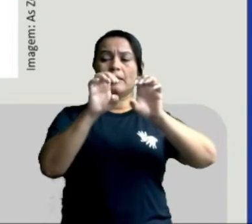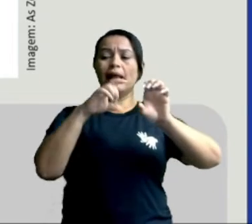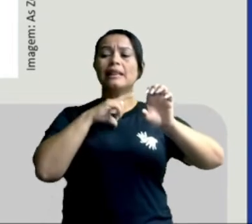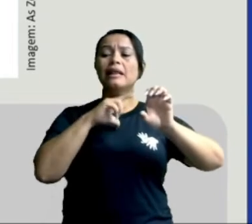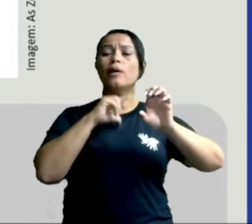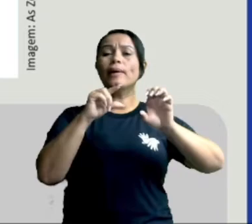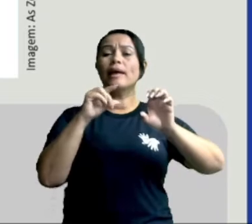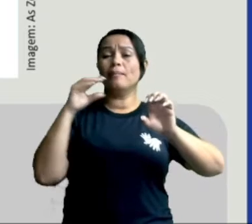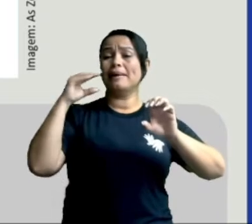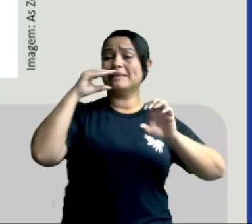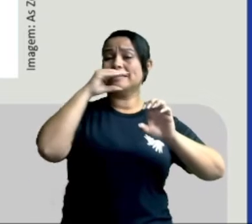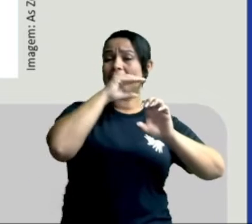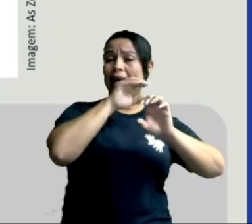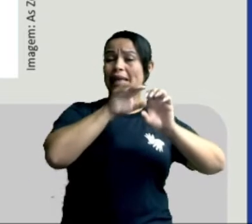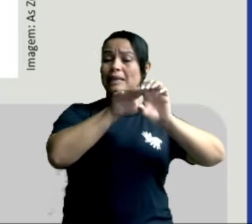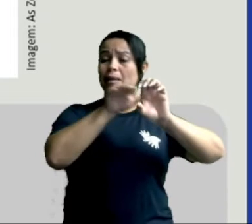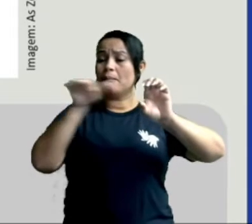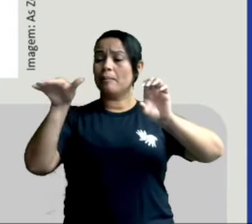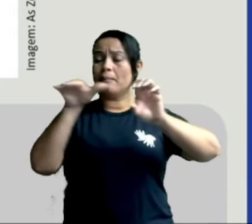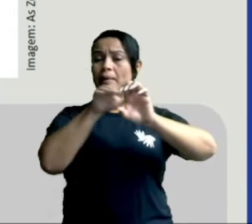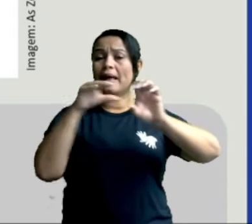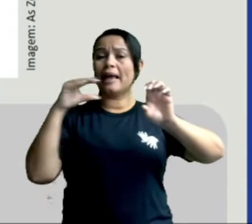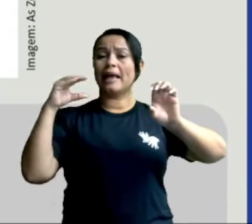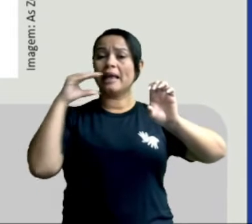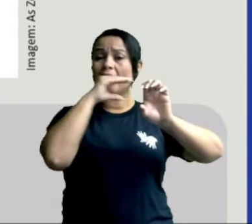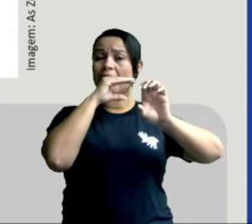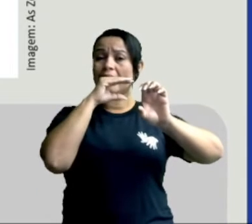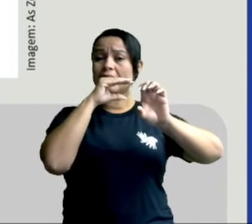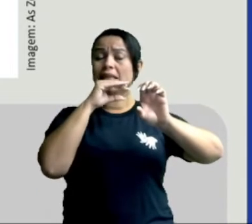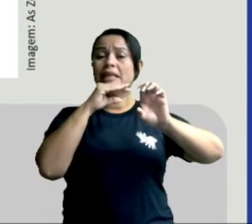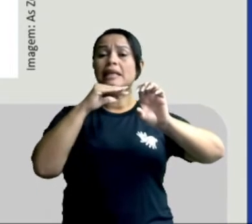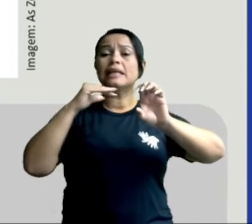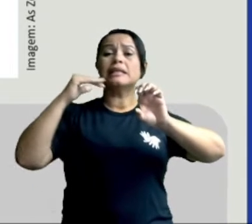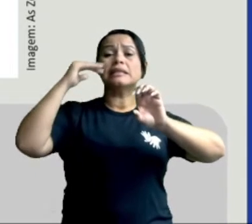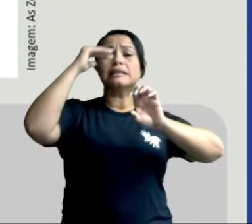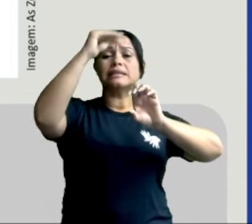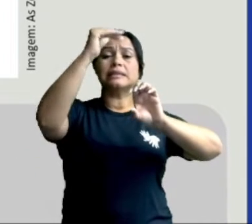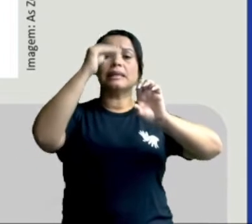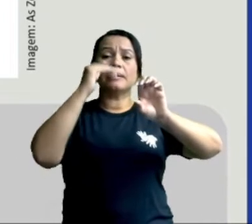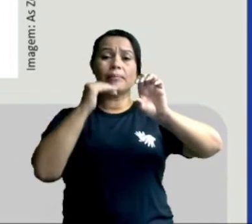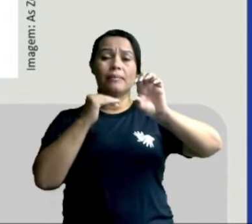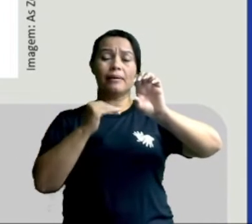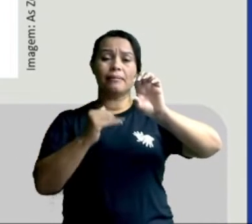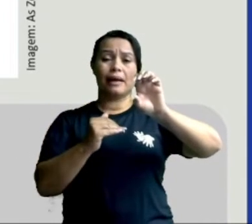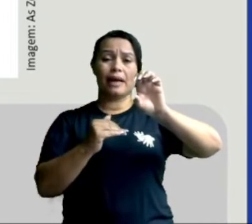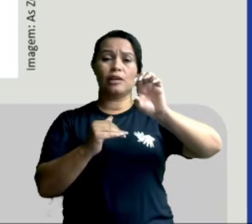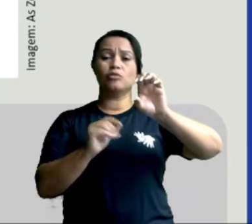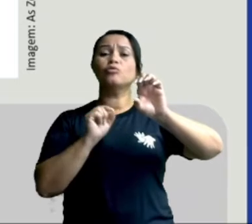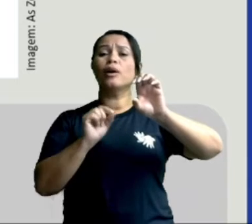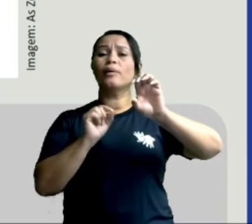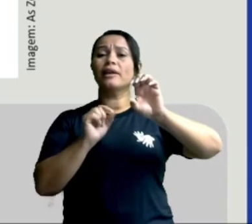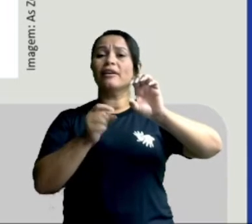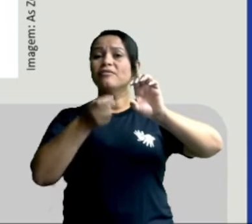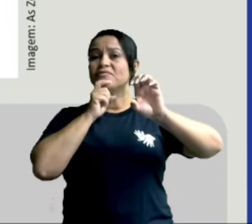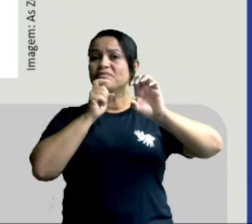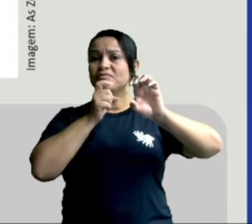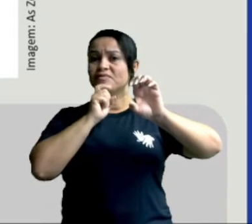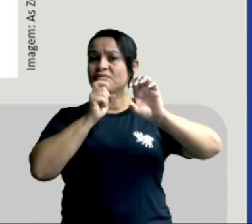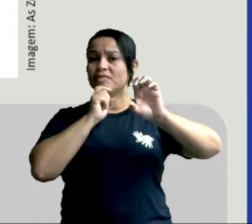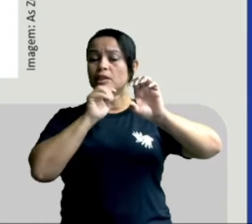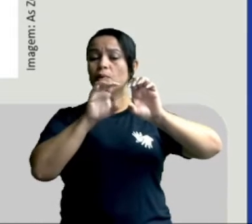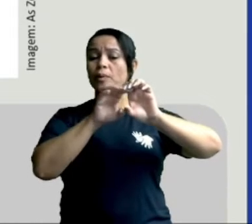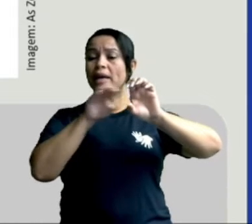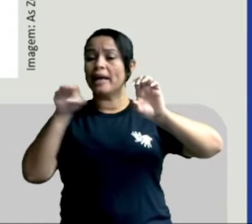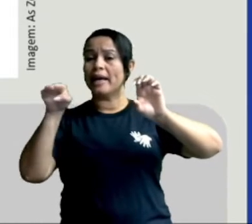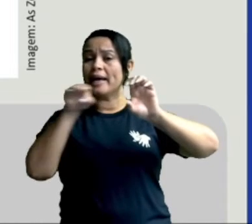tem o clima mais quente né então lembrando quis nos polos é mais frio e à